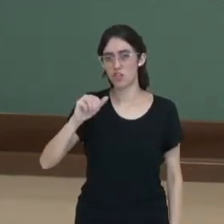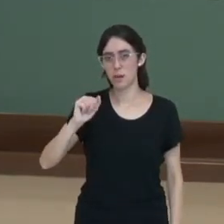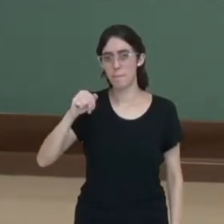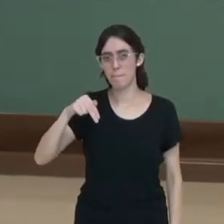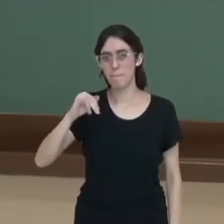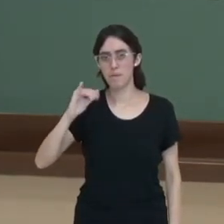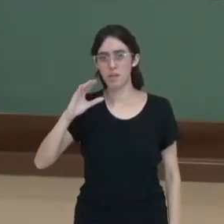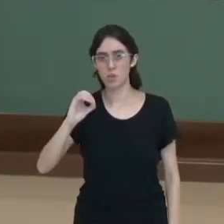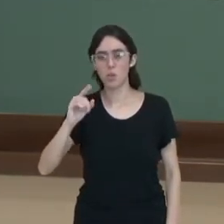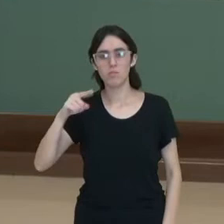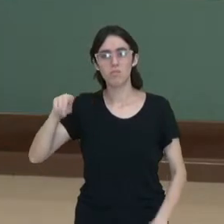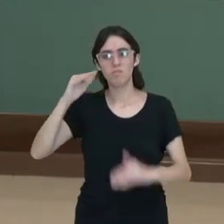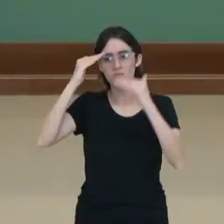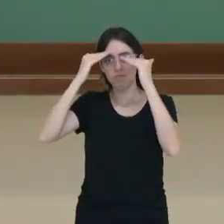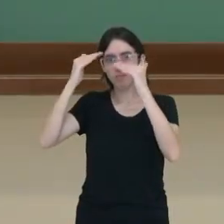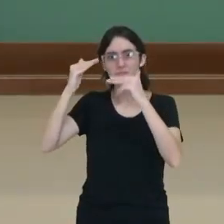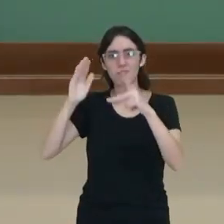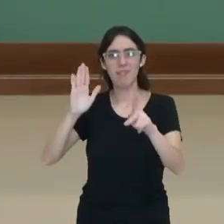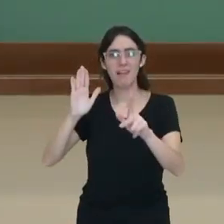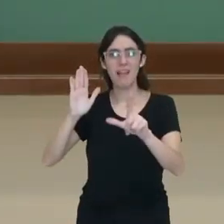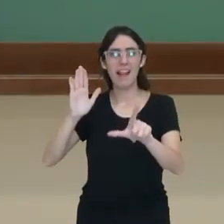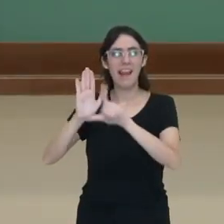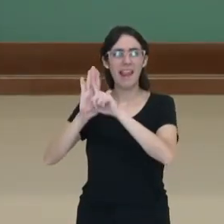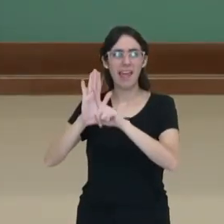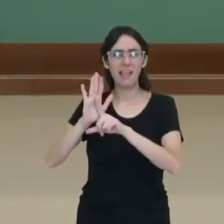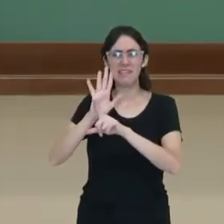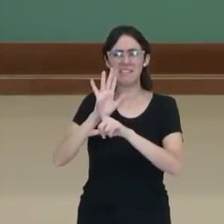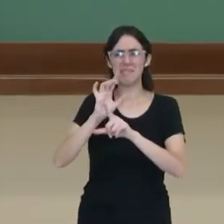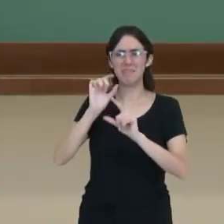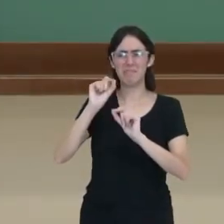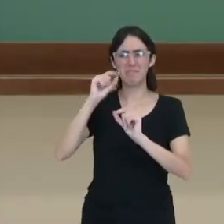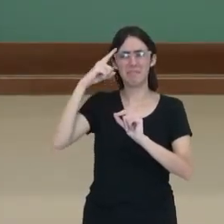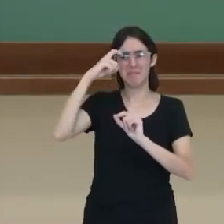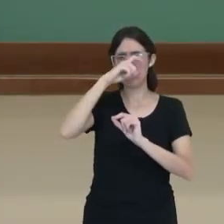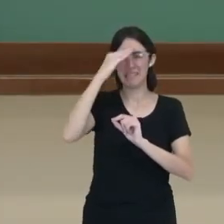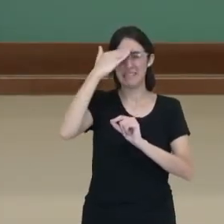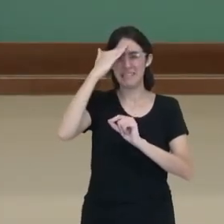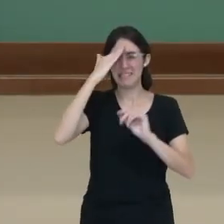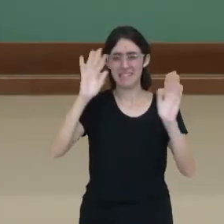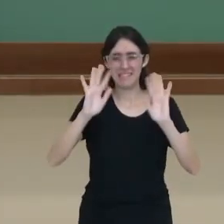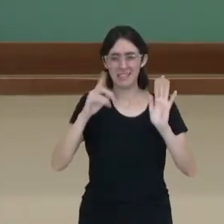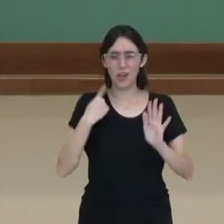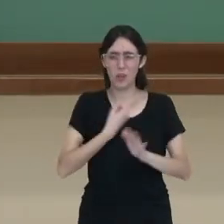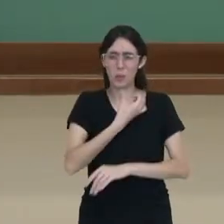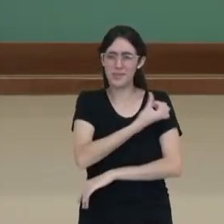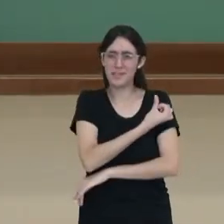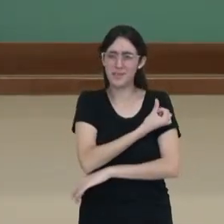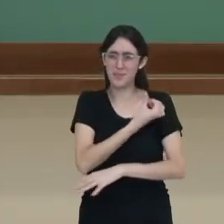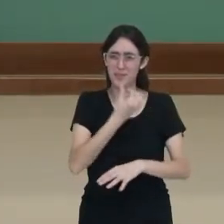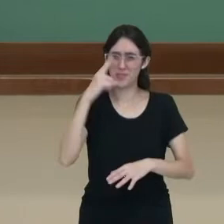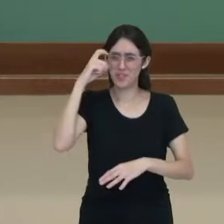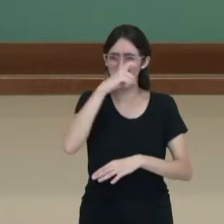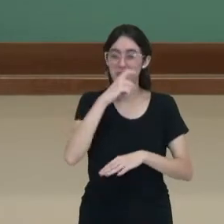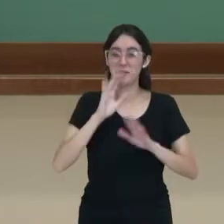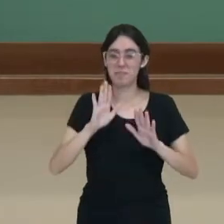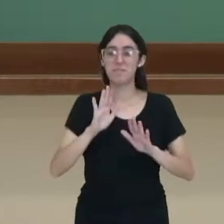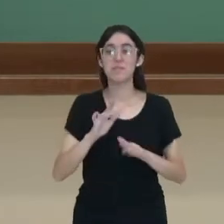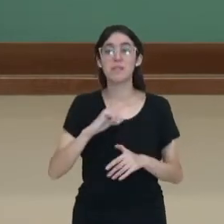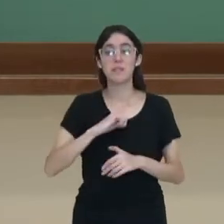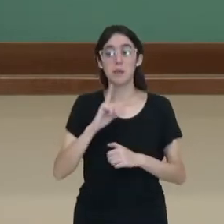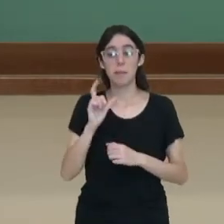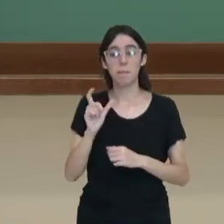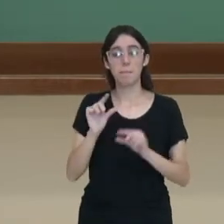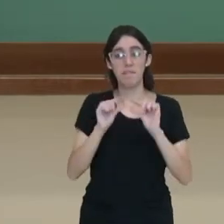lei consuetudinária. Meu Deus, professor, que palavra difícil! Ô, professor, nós estamos no 6º ano. Quando vocês ouvirem a